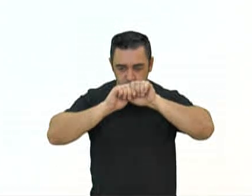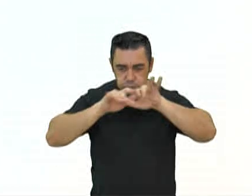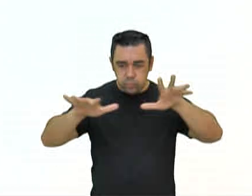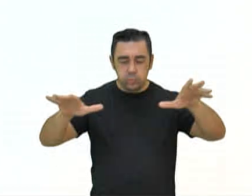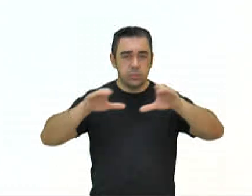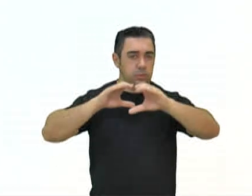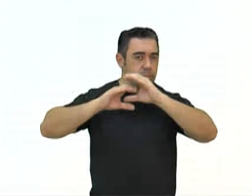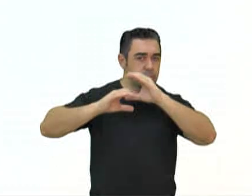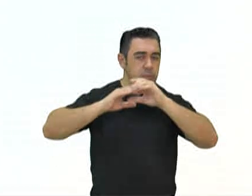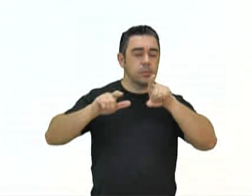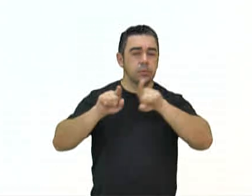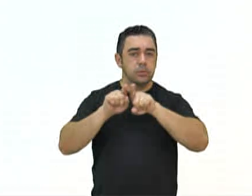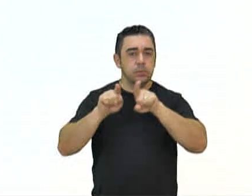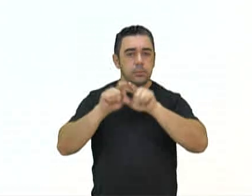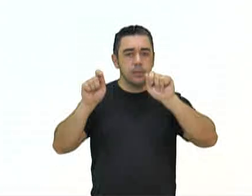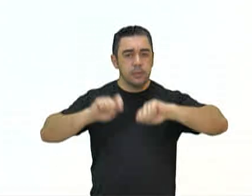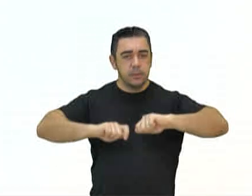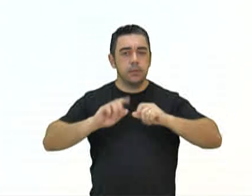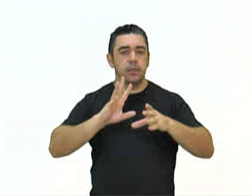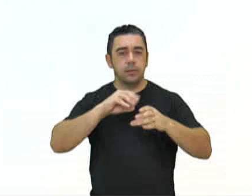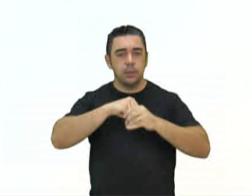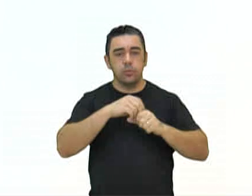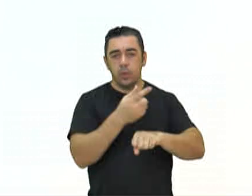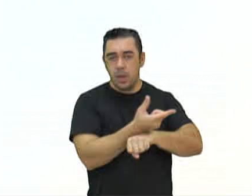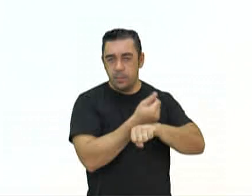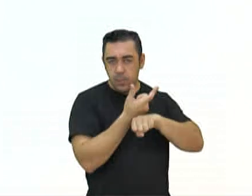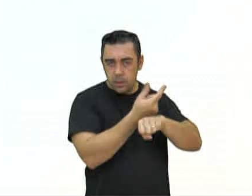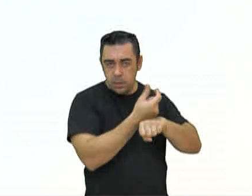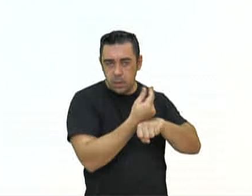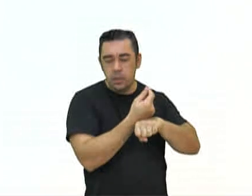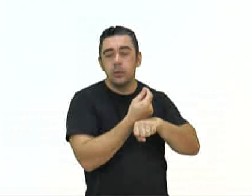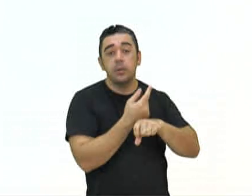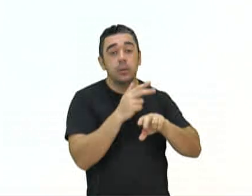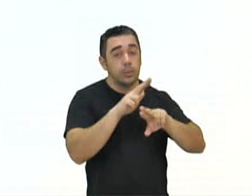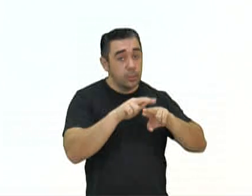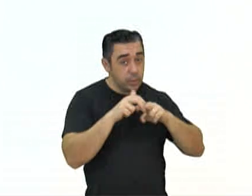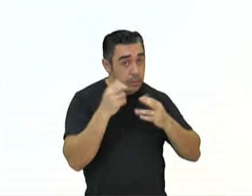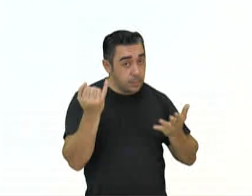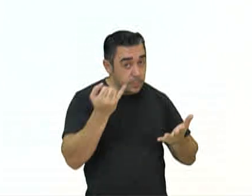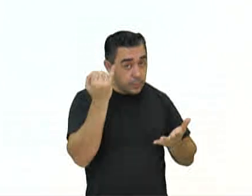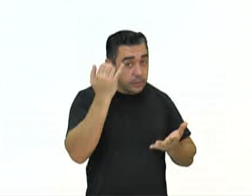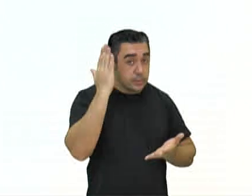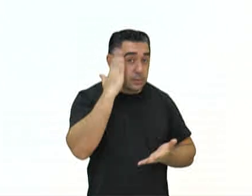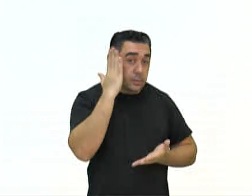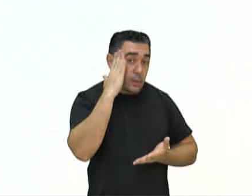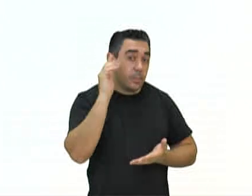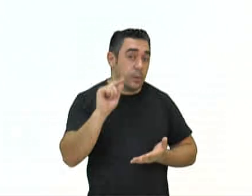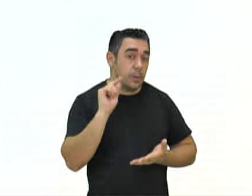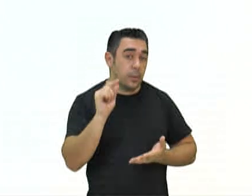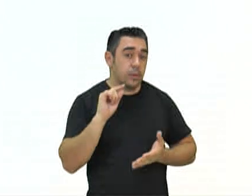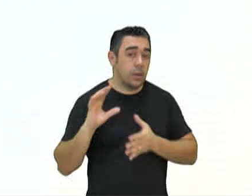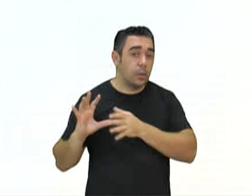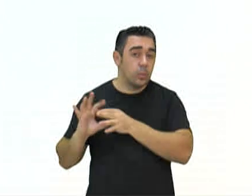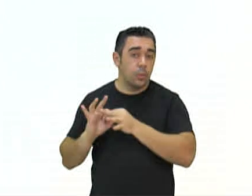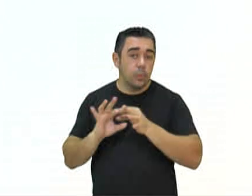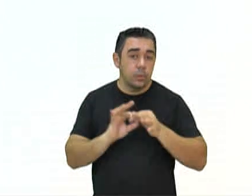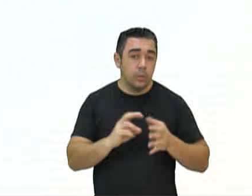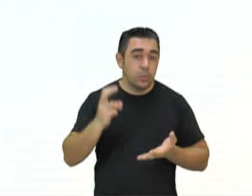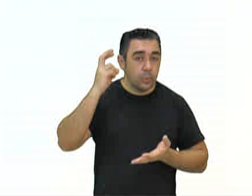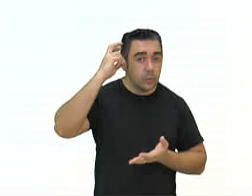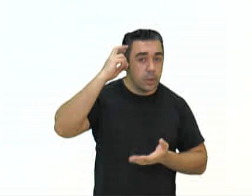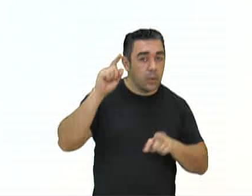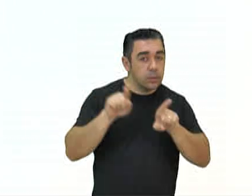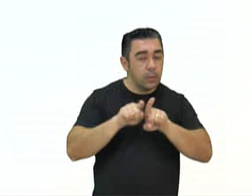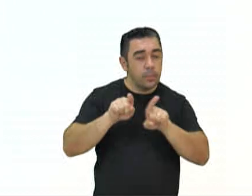campo fecundo aos negócios do capitalismo. Por isso, é importante considerar os contextos culturais e ideológicos